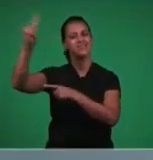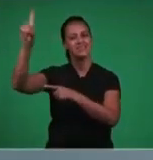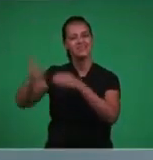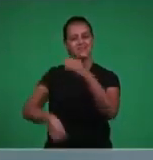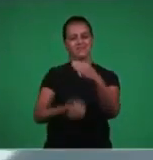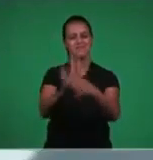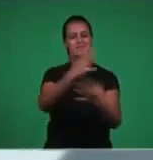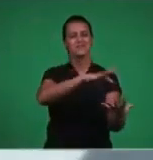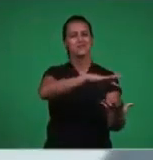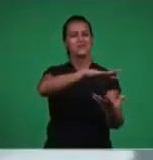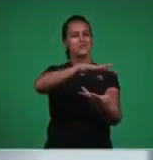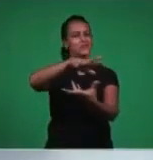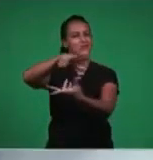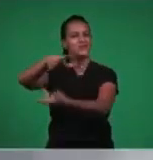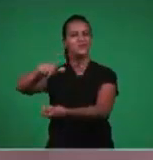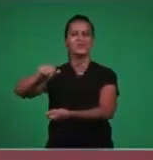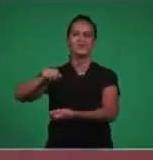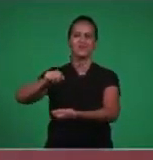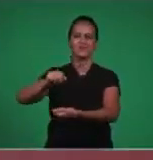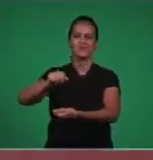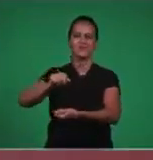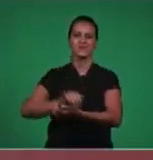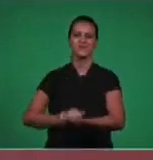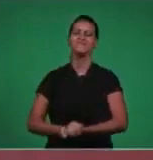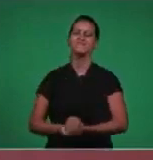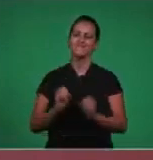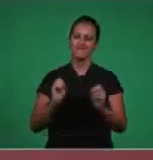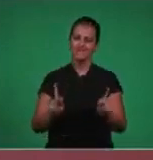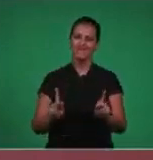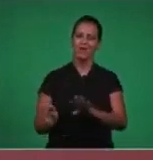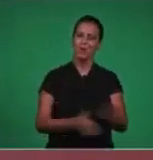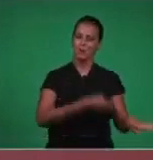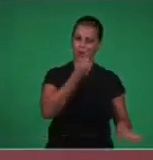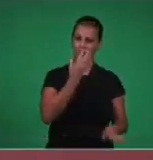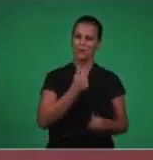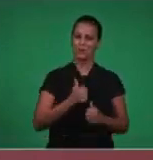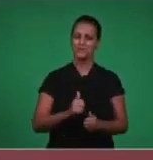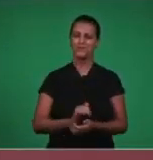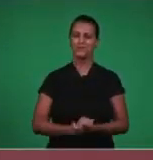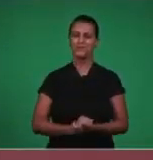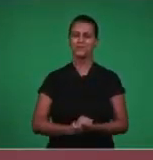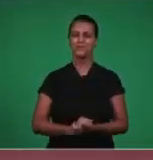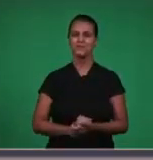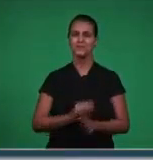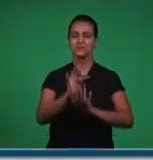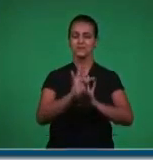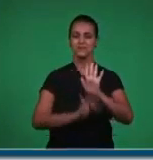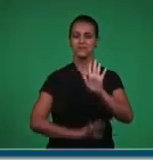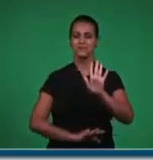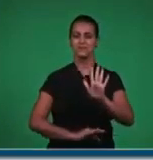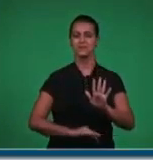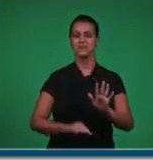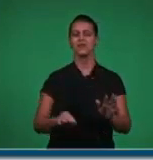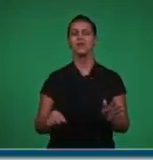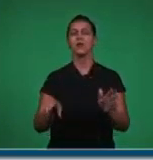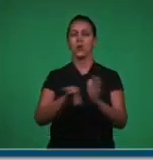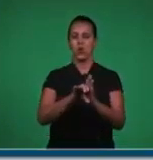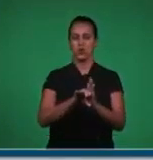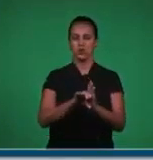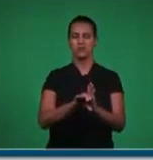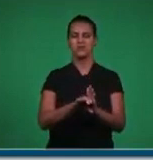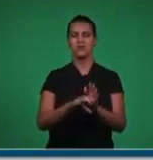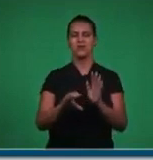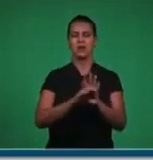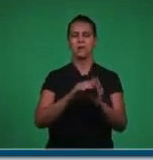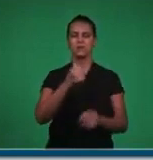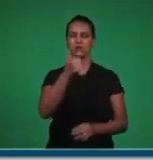coisas. Tá bom, tá ótimo, vamos passar aqui. O texto, há um texto da palavra do Senhor aqui em Colossenses, capítulo 1, verso